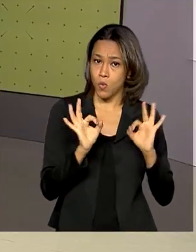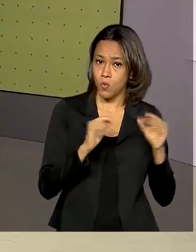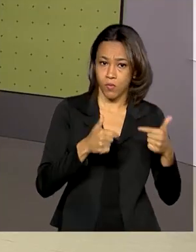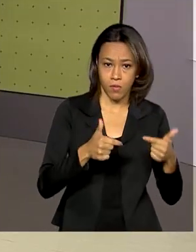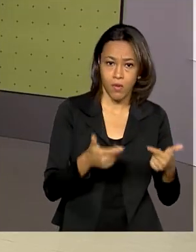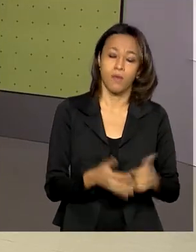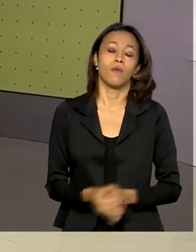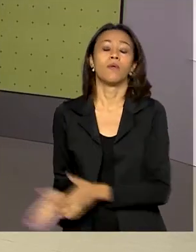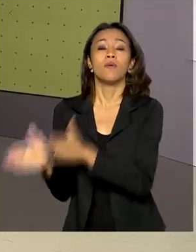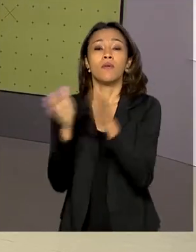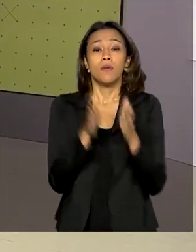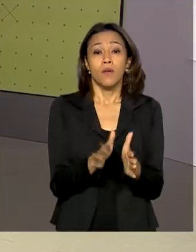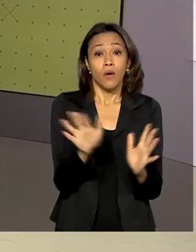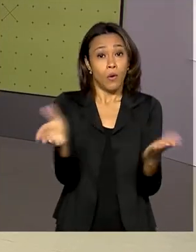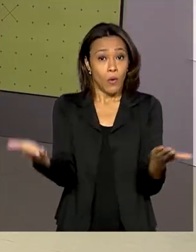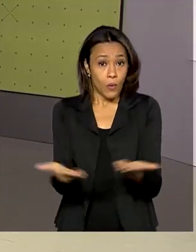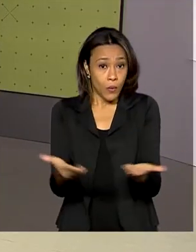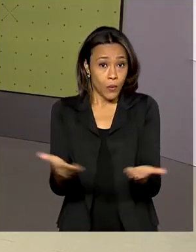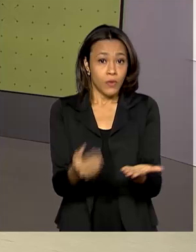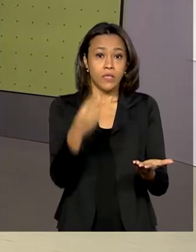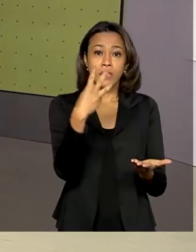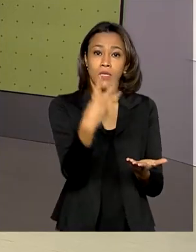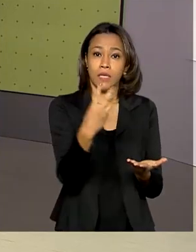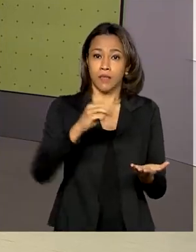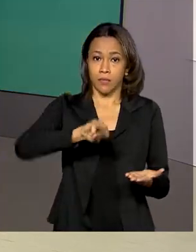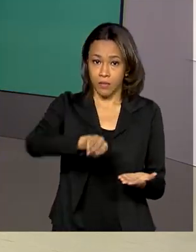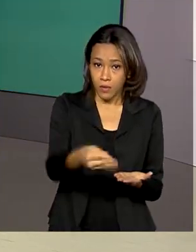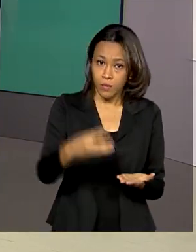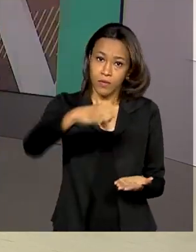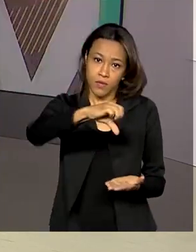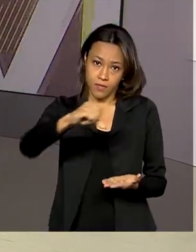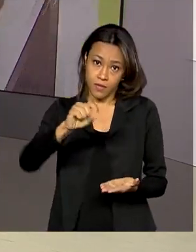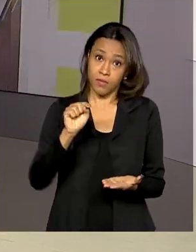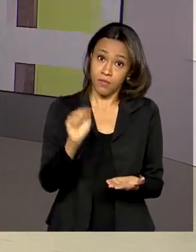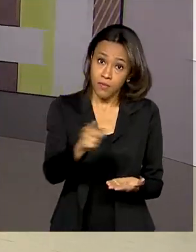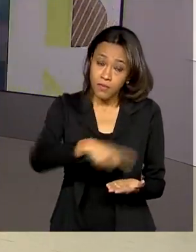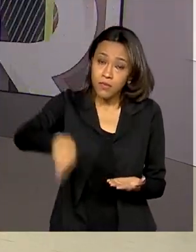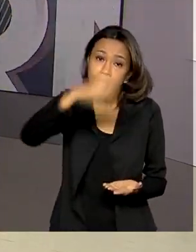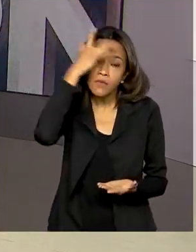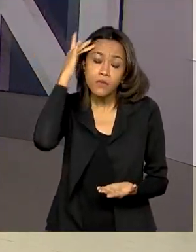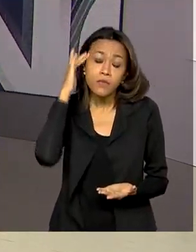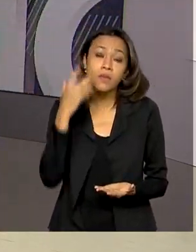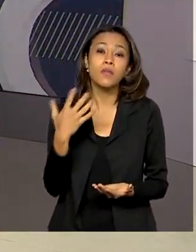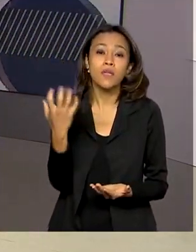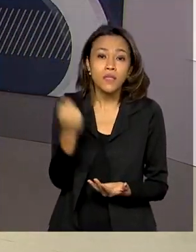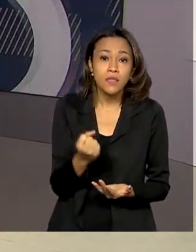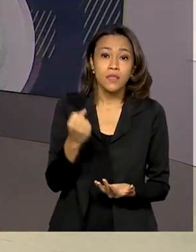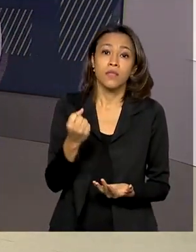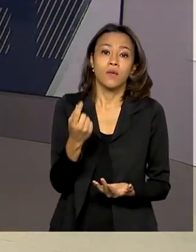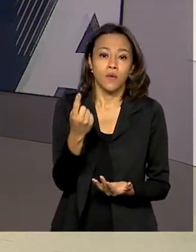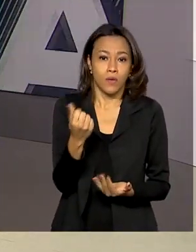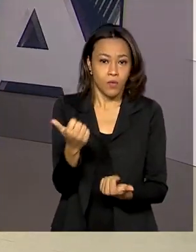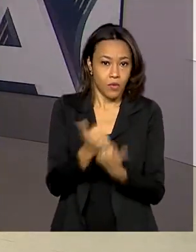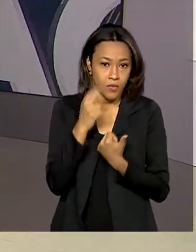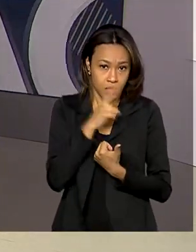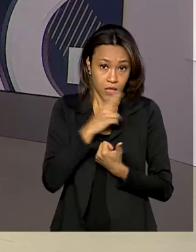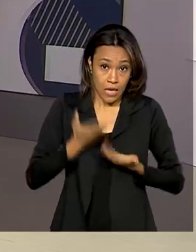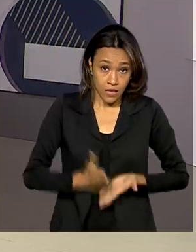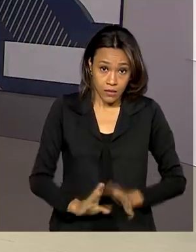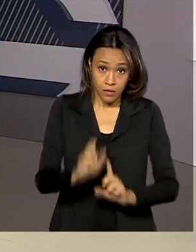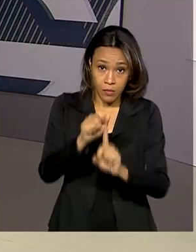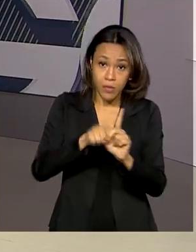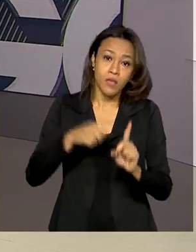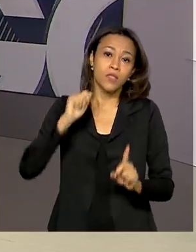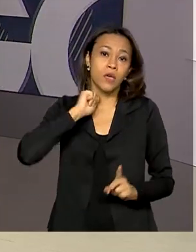E a partir de hoje, 3 milhões e 900 mil beneficiários do auxílio emergencial, nascidos em abril, que não